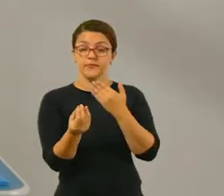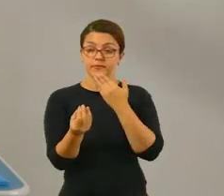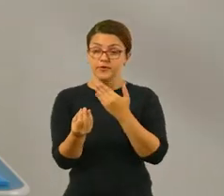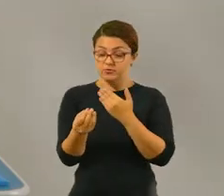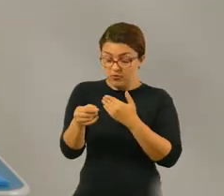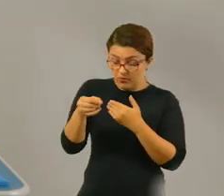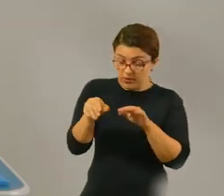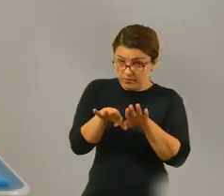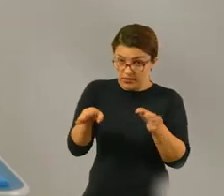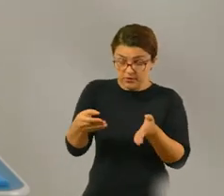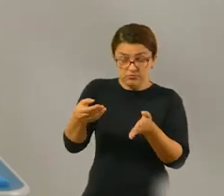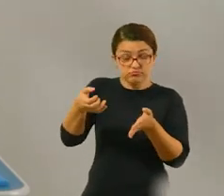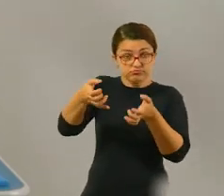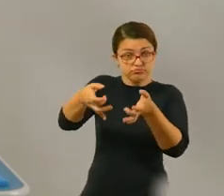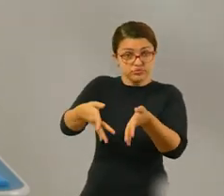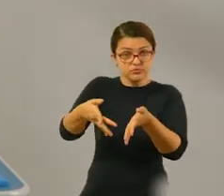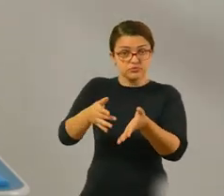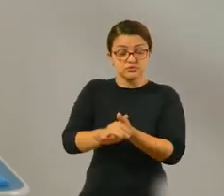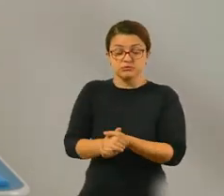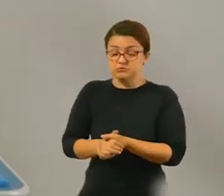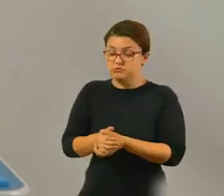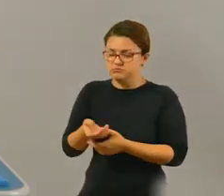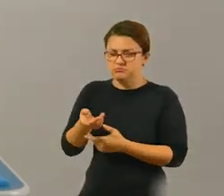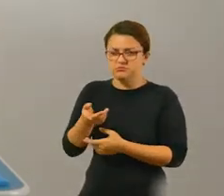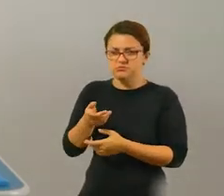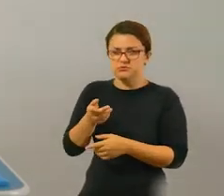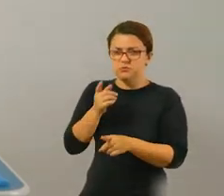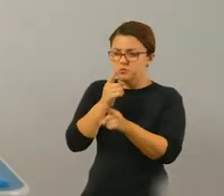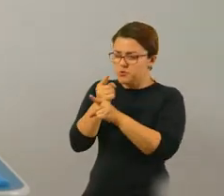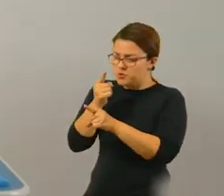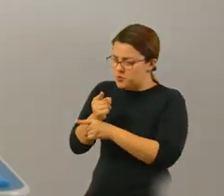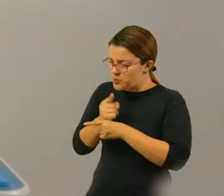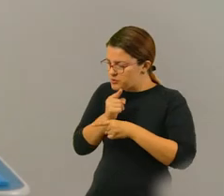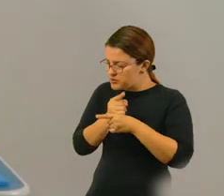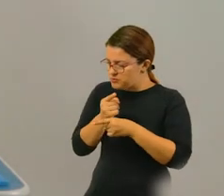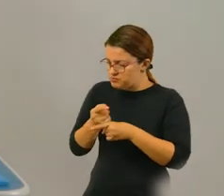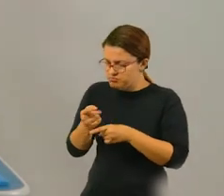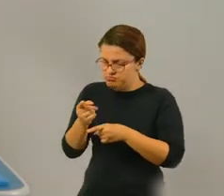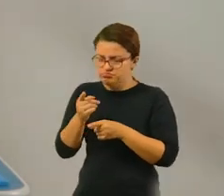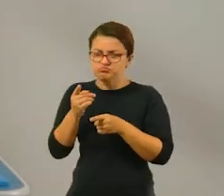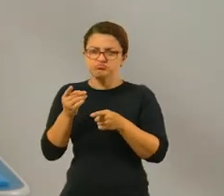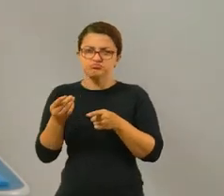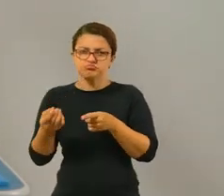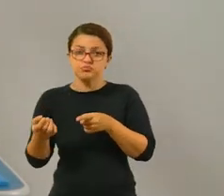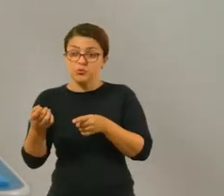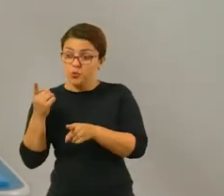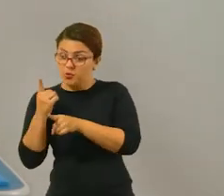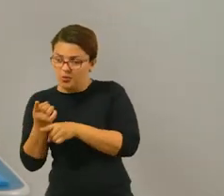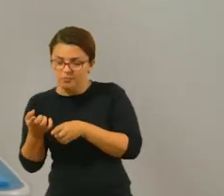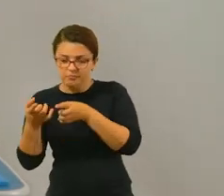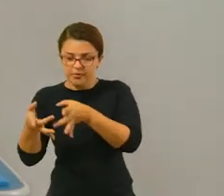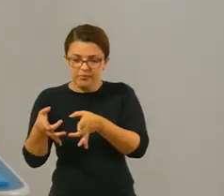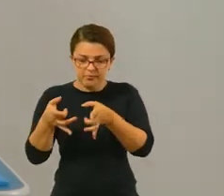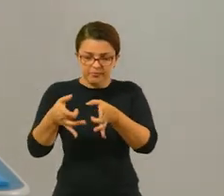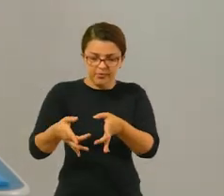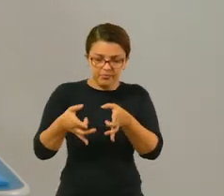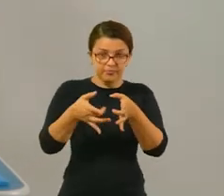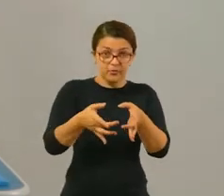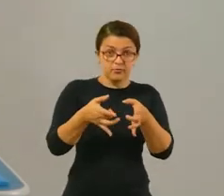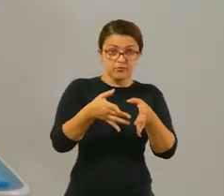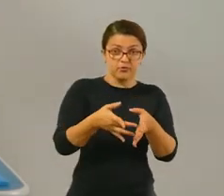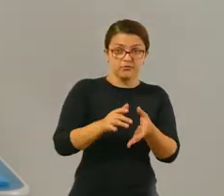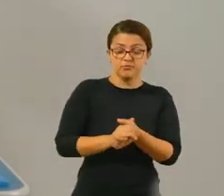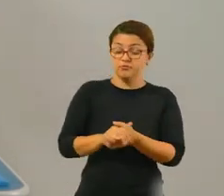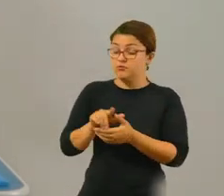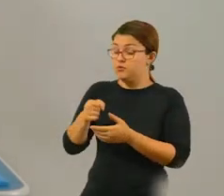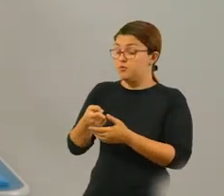blue pen. Quando ela encontrar a cor, peça para ela colocar sobre a mesa. E assim colocando cada objeto um após